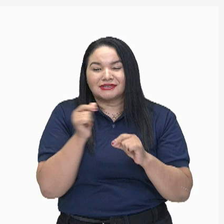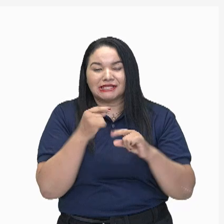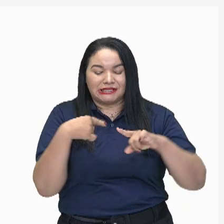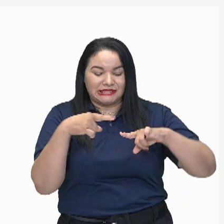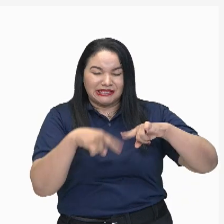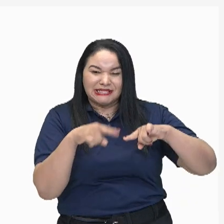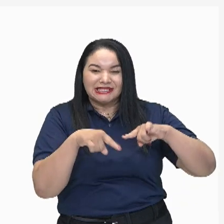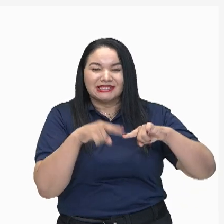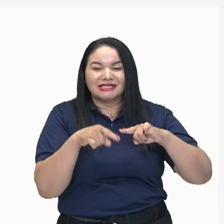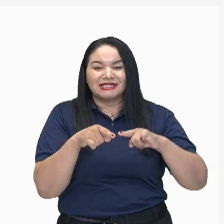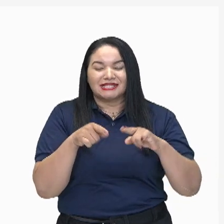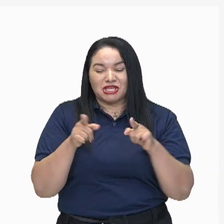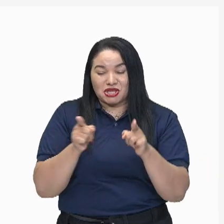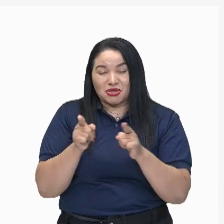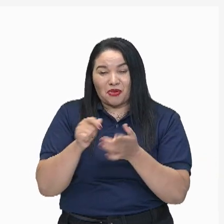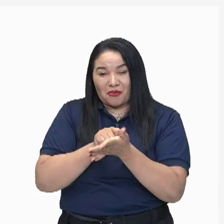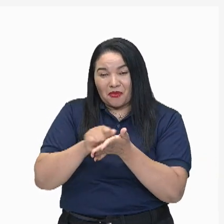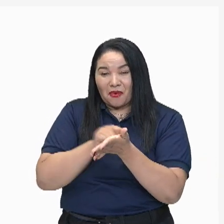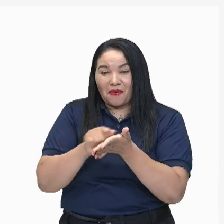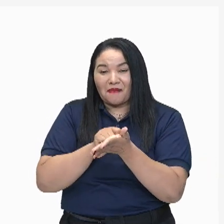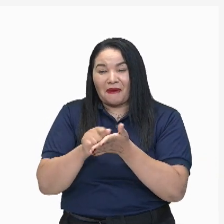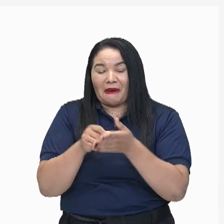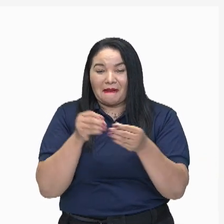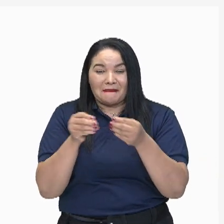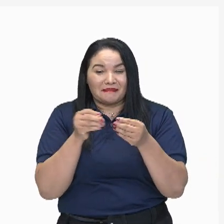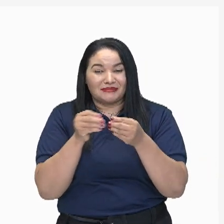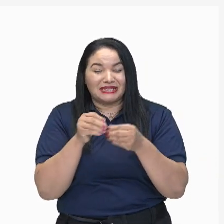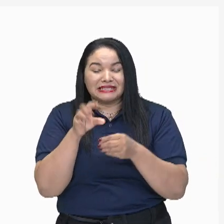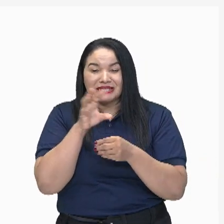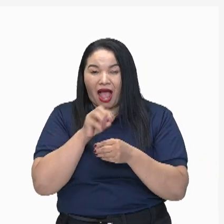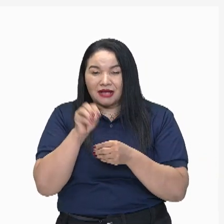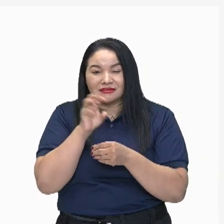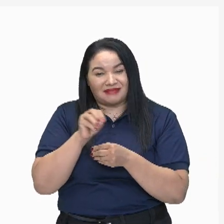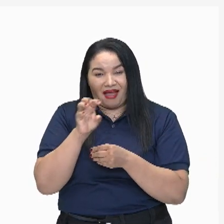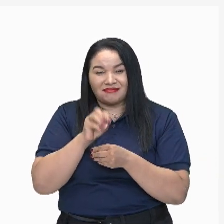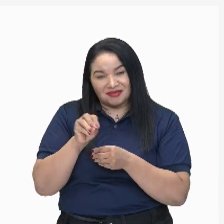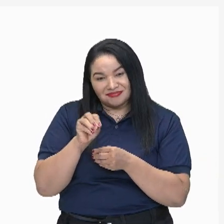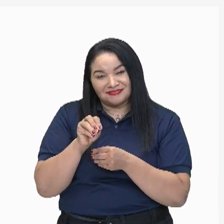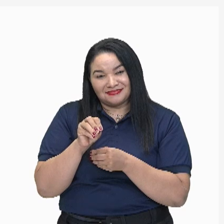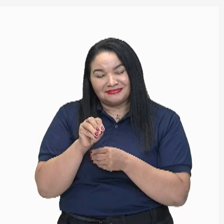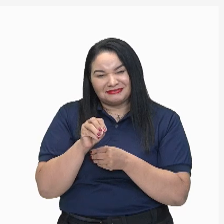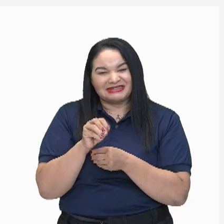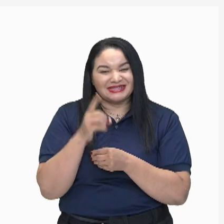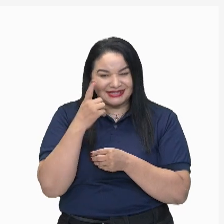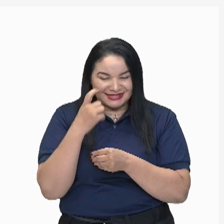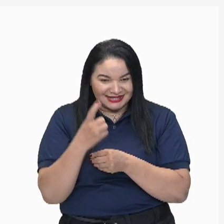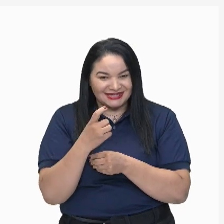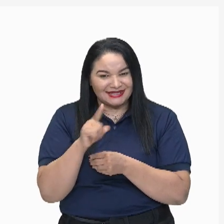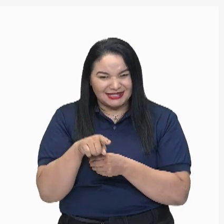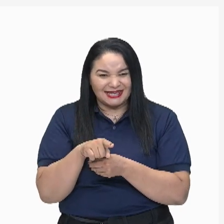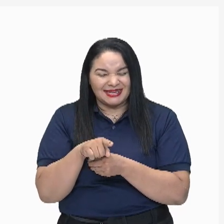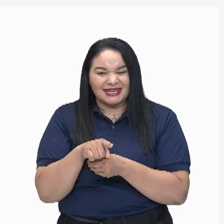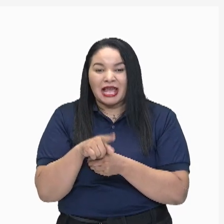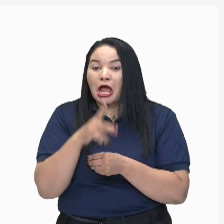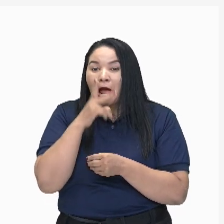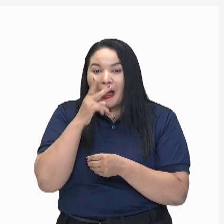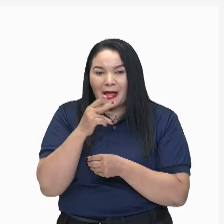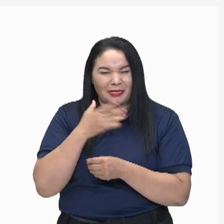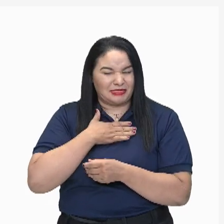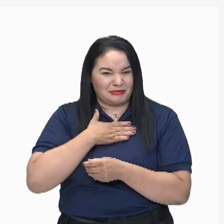de sabão aristolino e plástico mastigado. Interessante, né? Dá pra ver que ela não curtia muito o